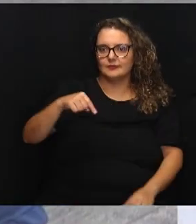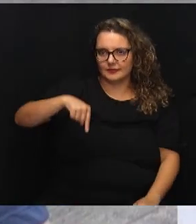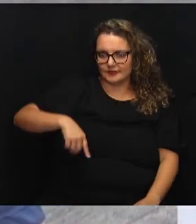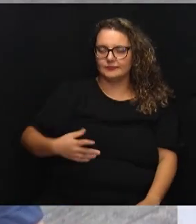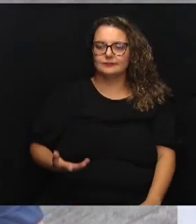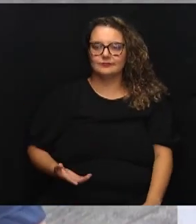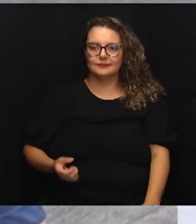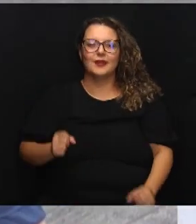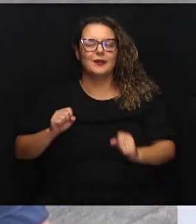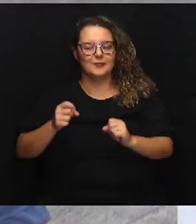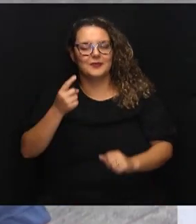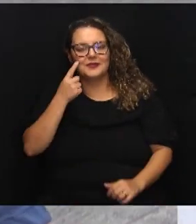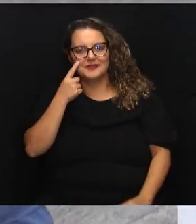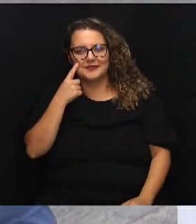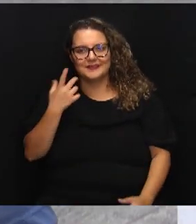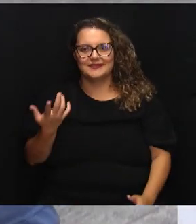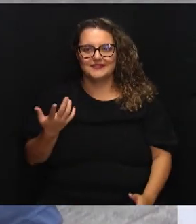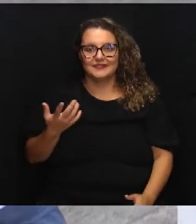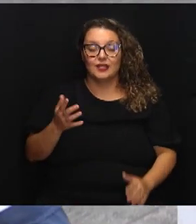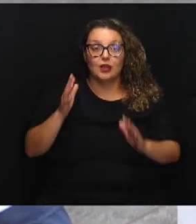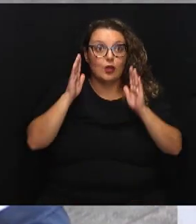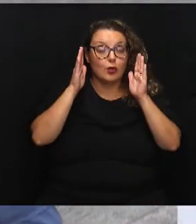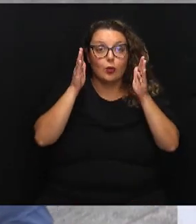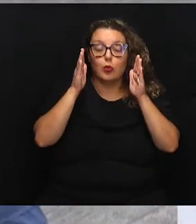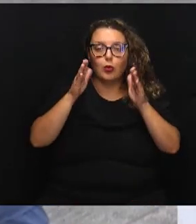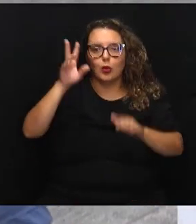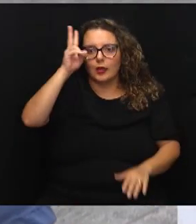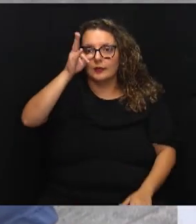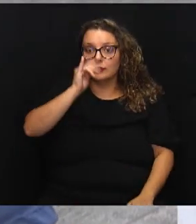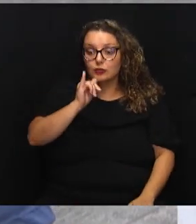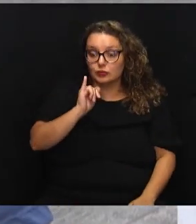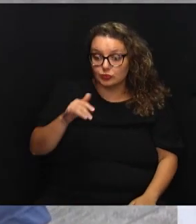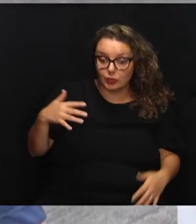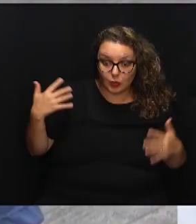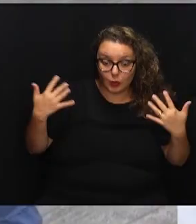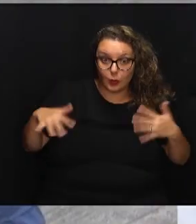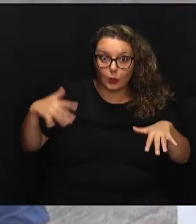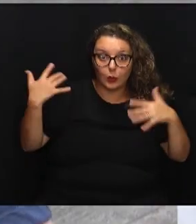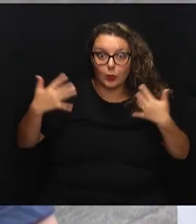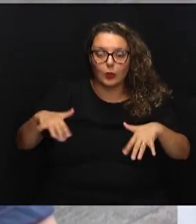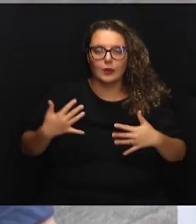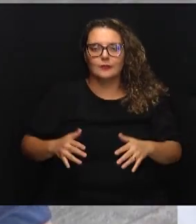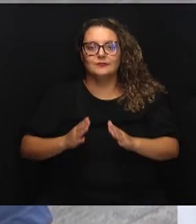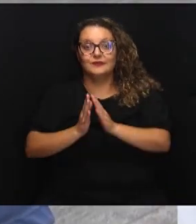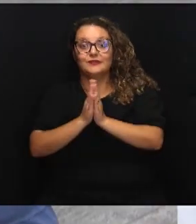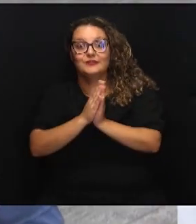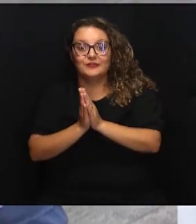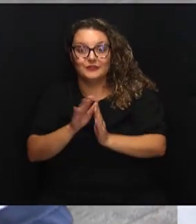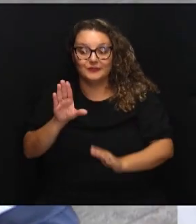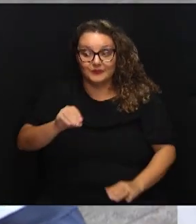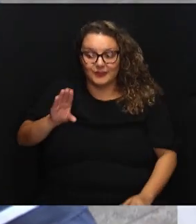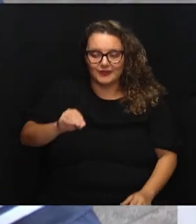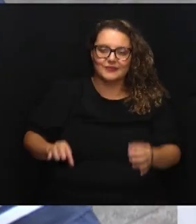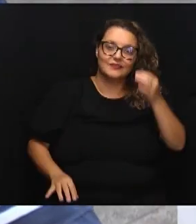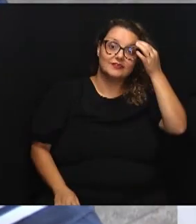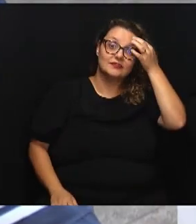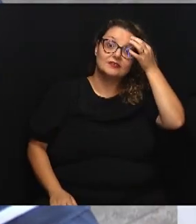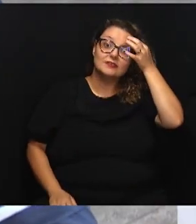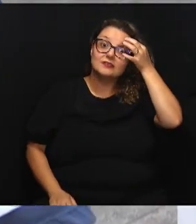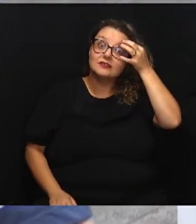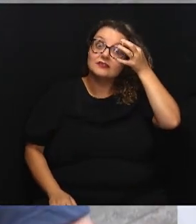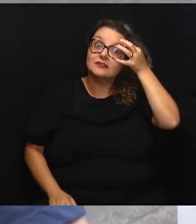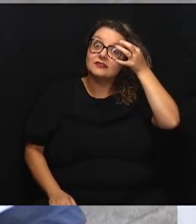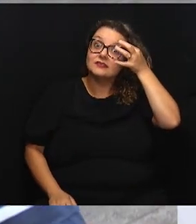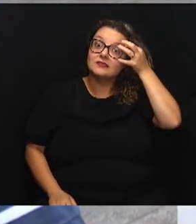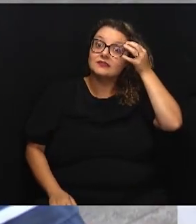ver que eles, né, ficaram presos ali na contação de histórias, nos bonequinhos, né, na encenação que teve, mesmo